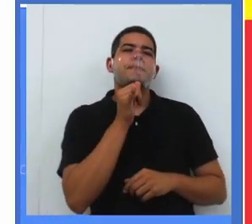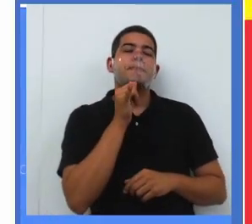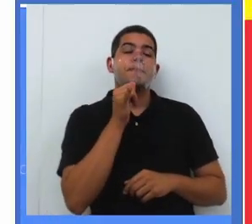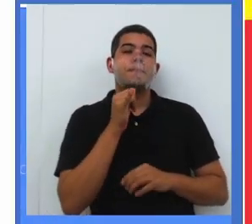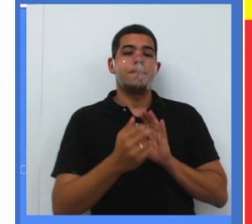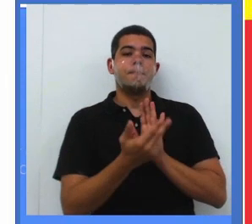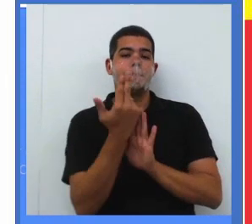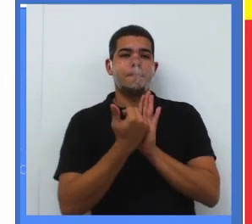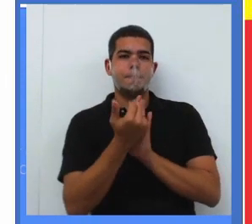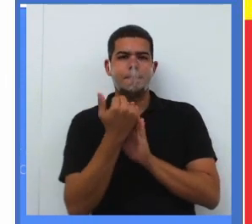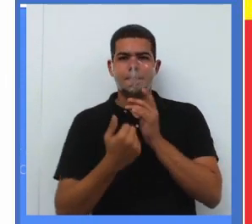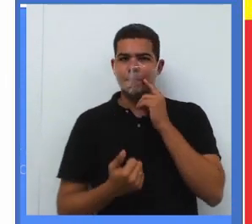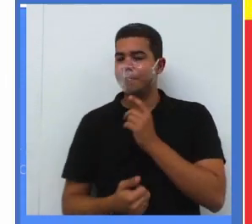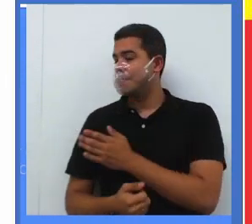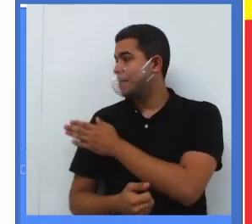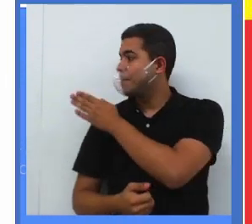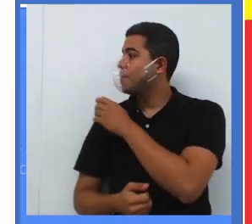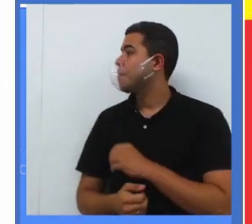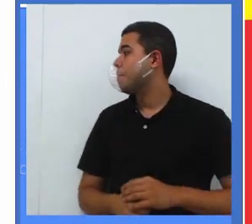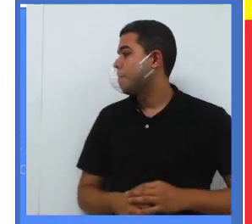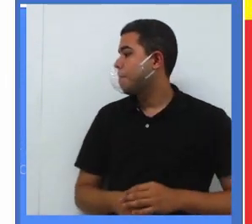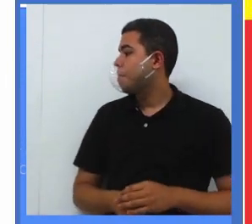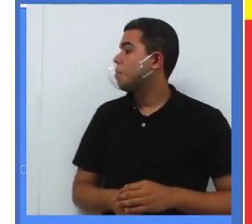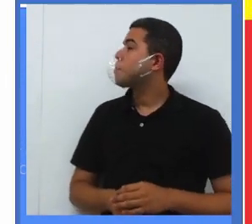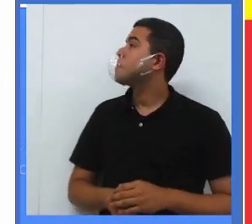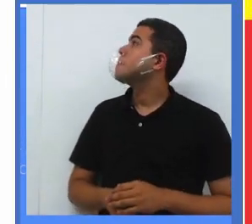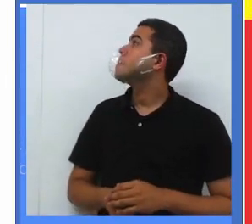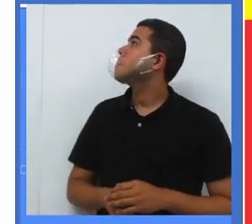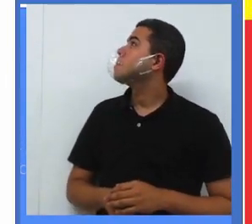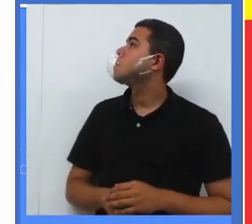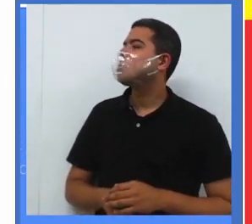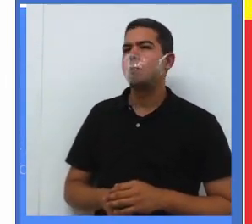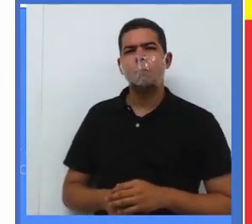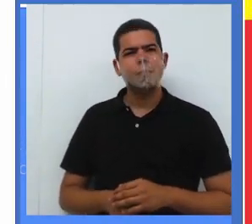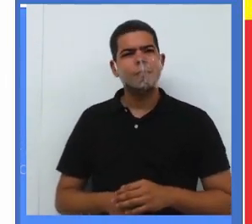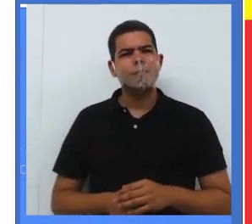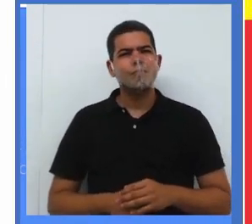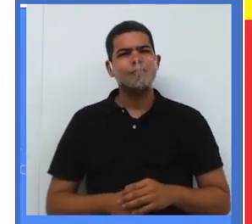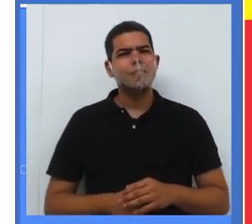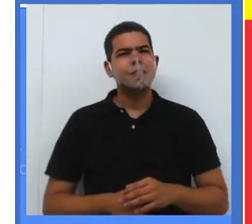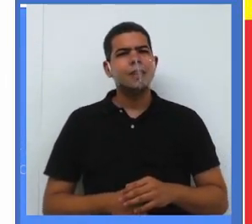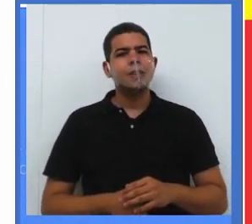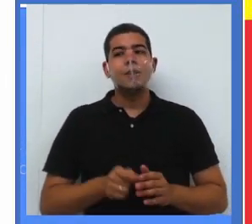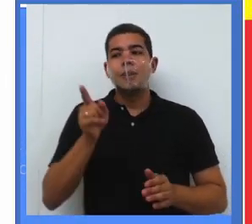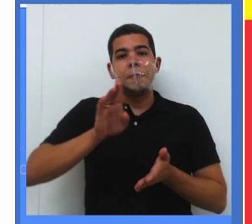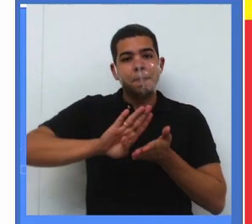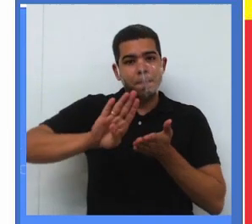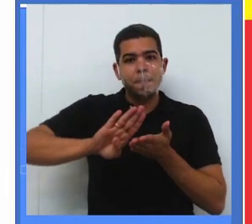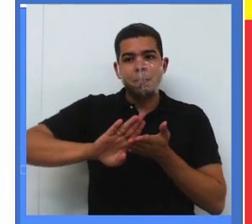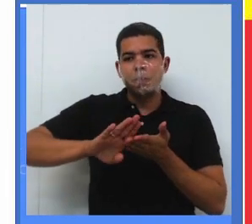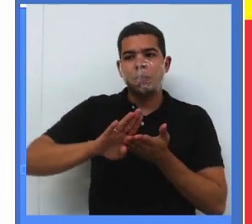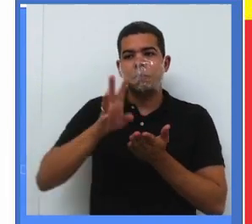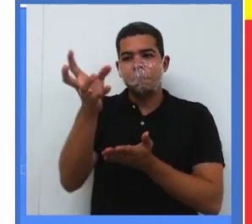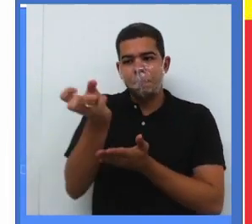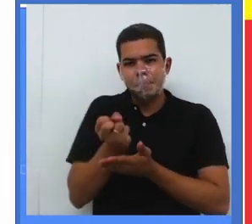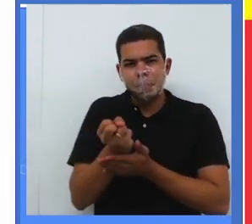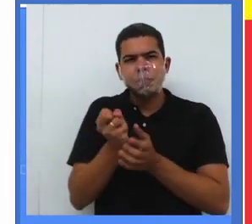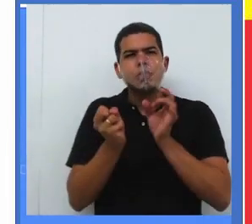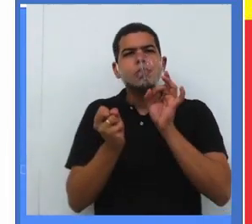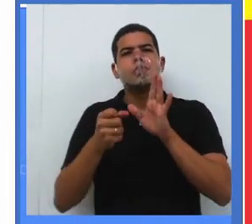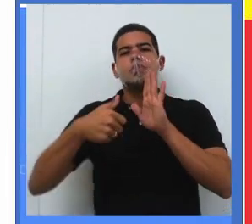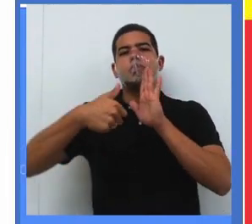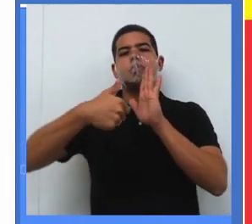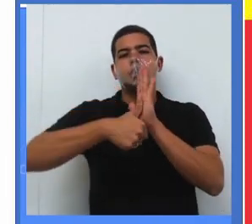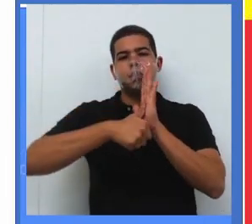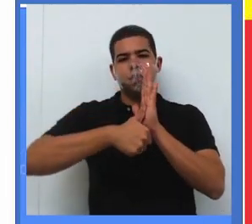nessa imagem que nós estamos aqui veiculando. Olha, saques só com o RG do correntista. Nesse exemplo,